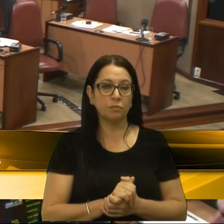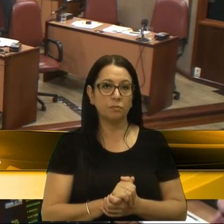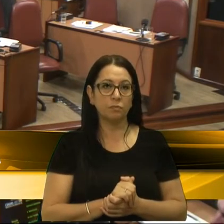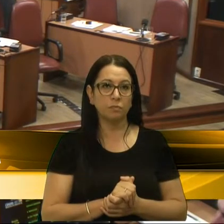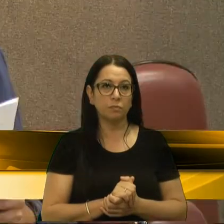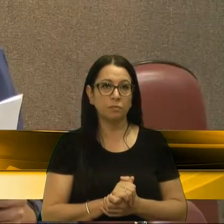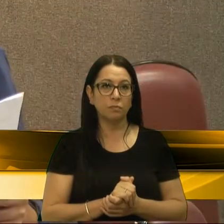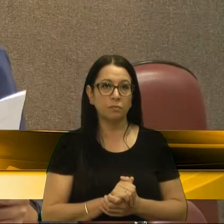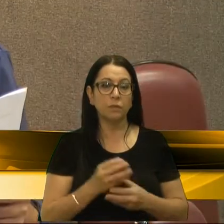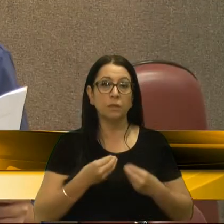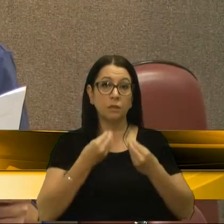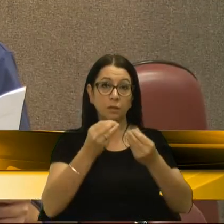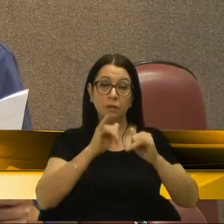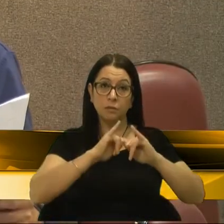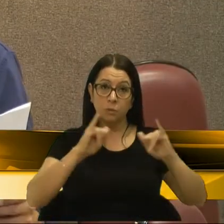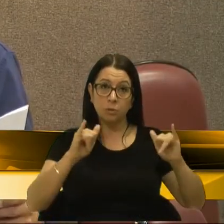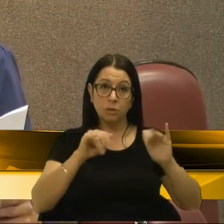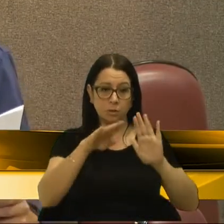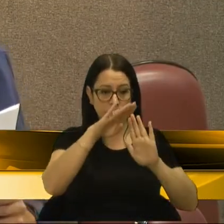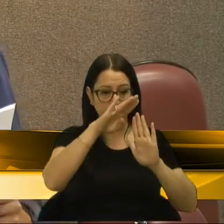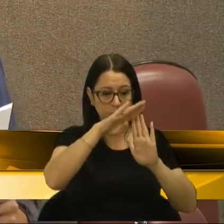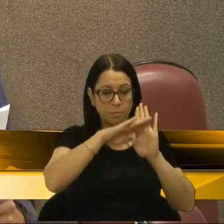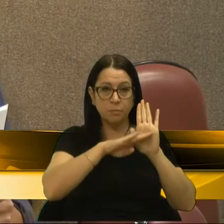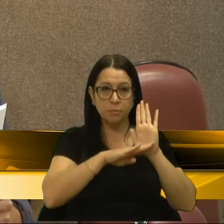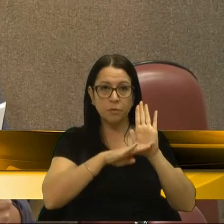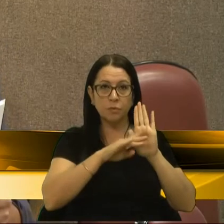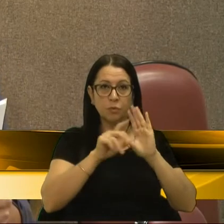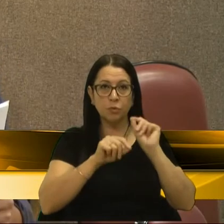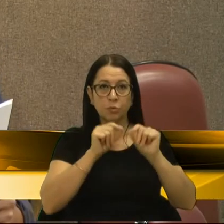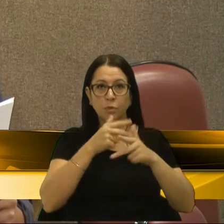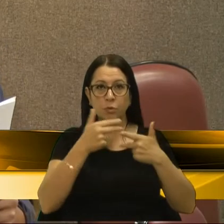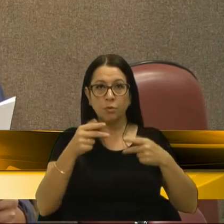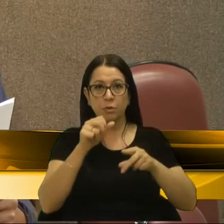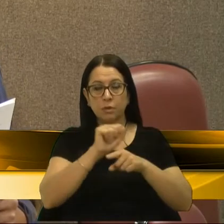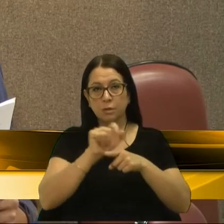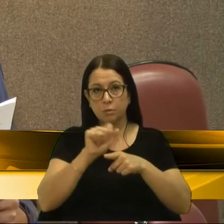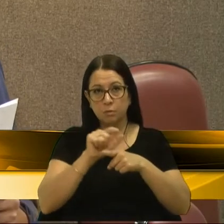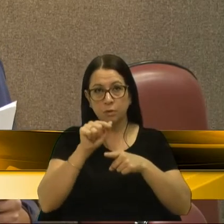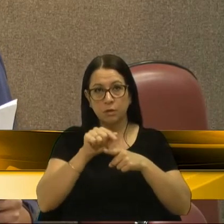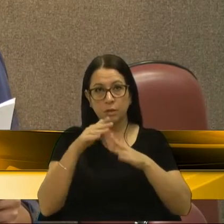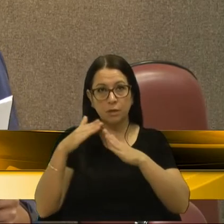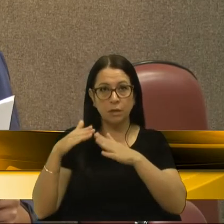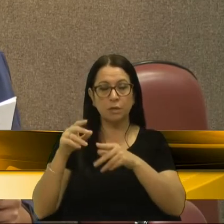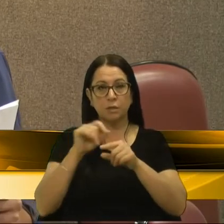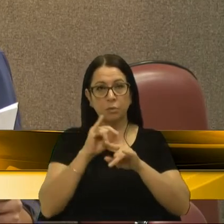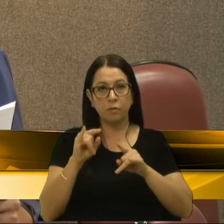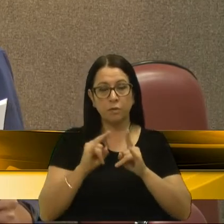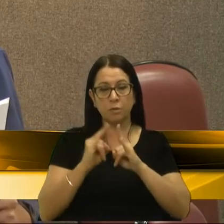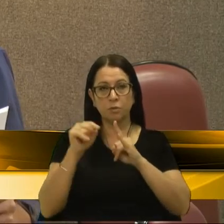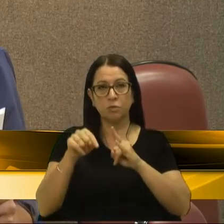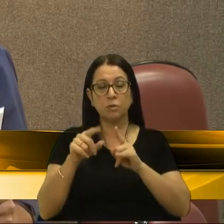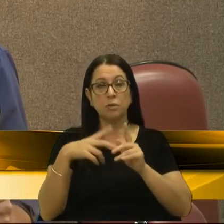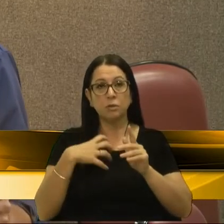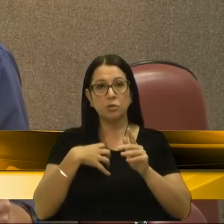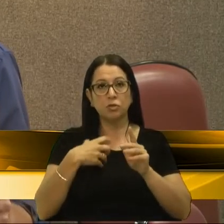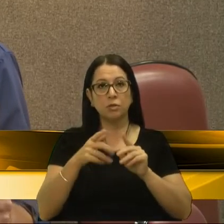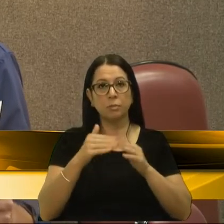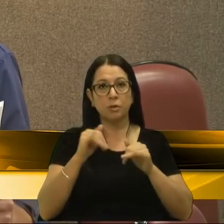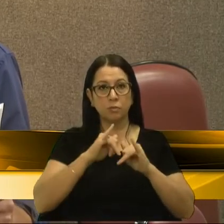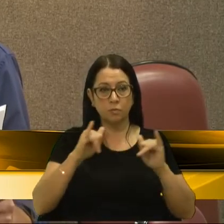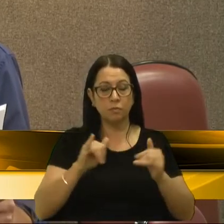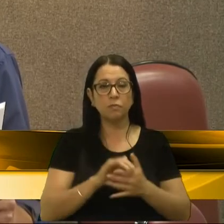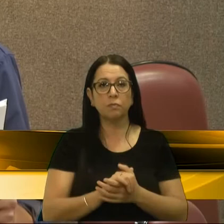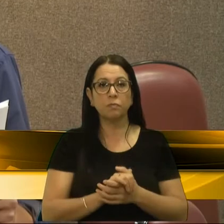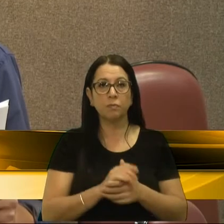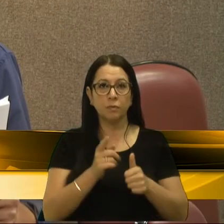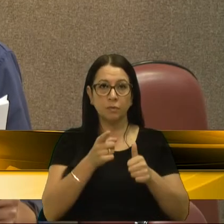para que forneça as informações abaixo requeridas a respeito dos imóveis locados pelo município de Caxias do Sul. Dessa forma, solicitamos as seguintes